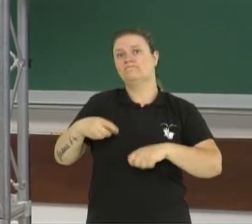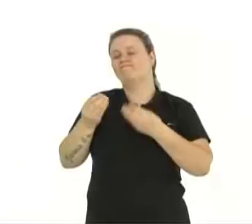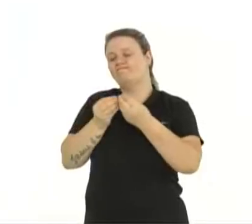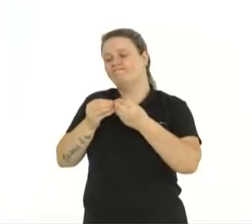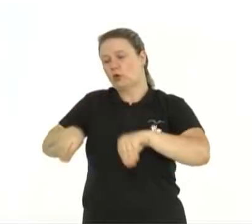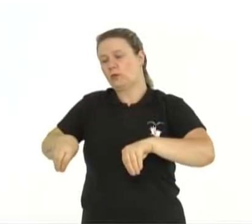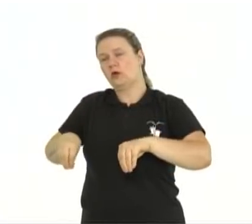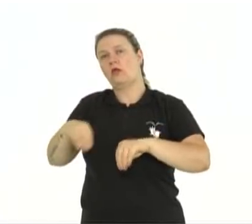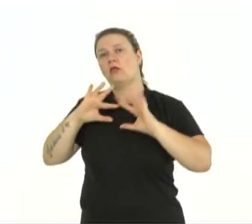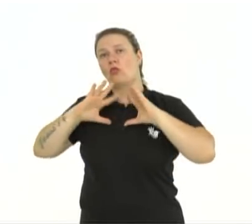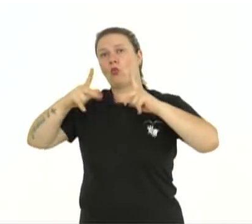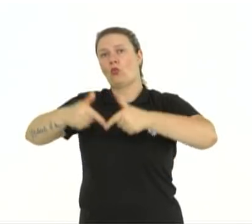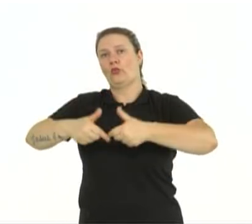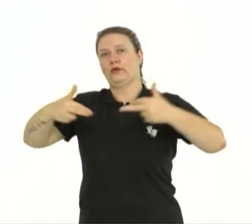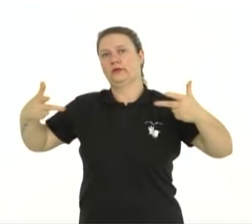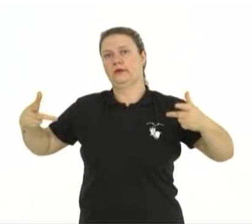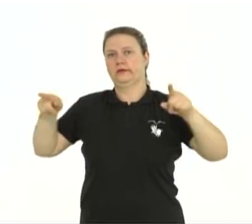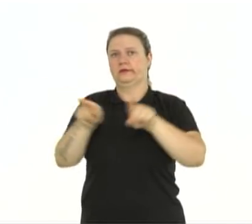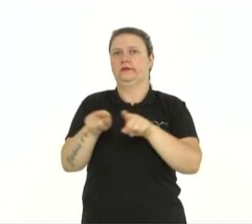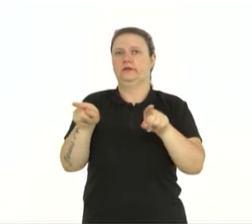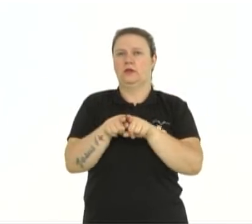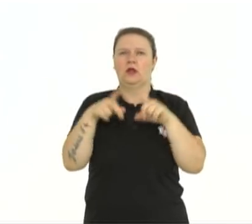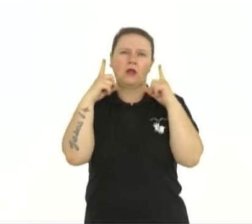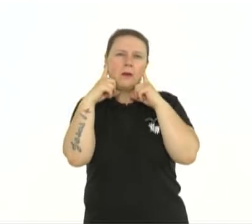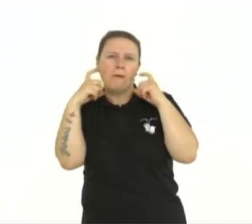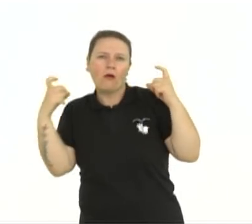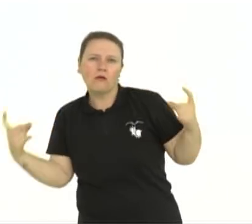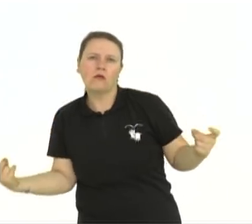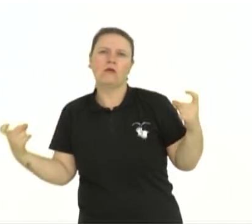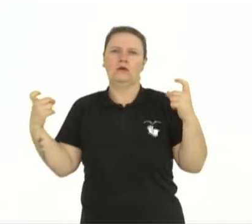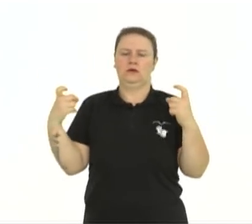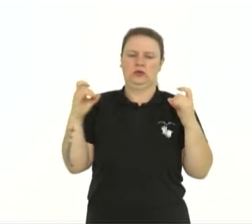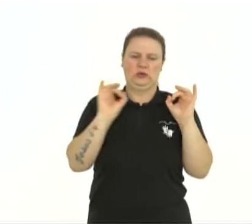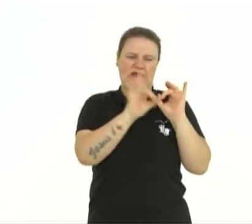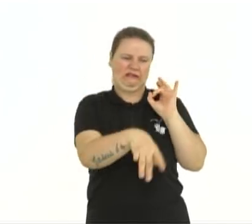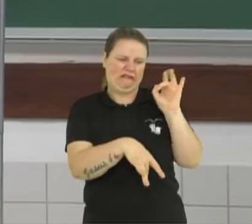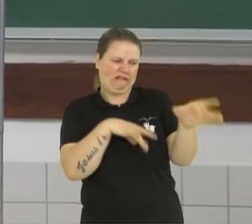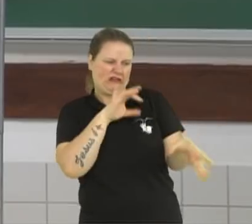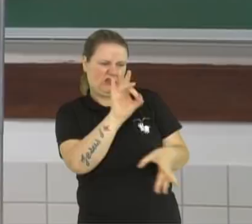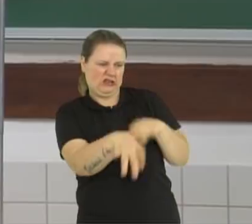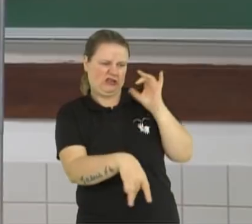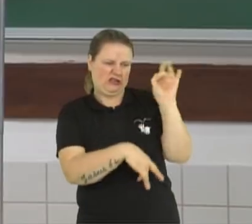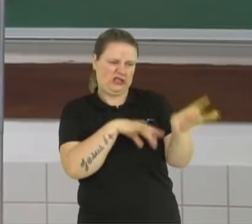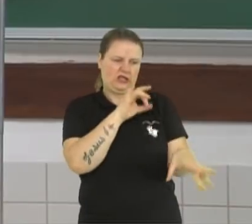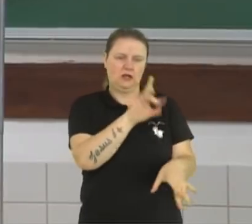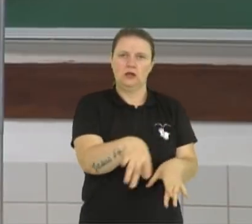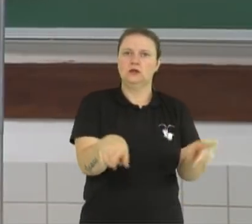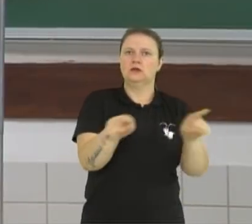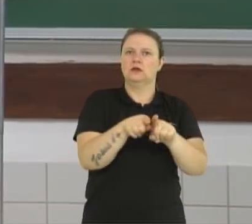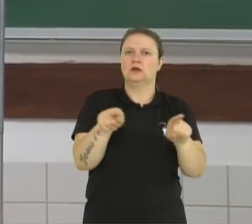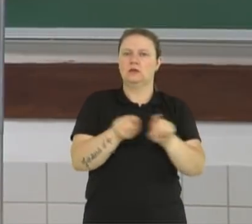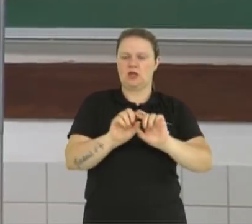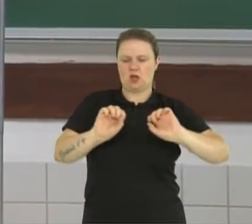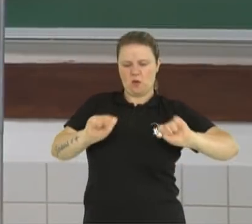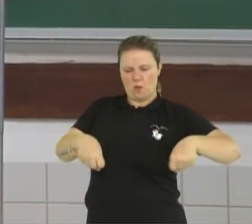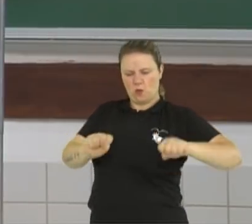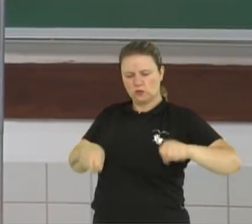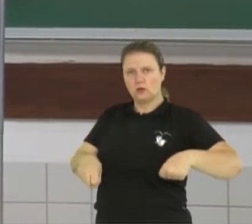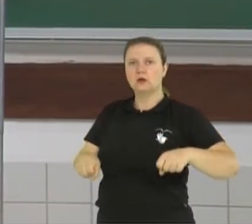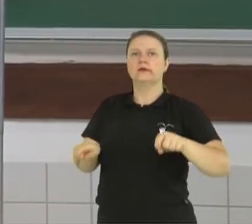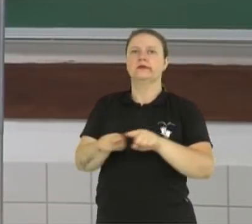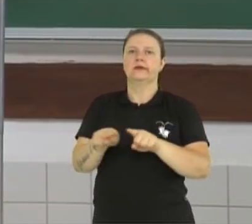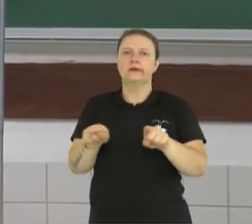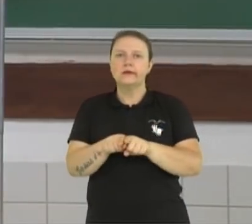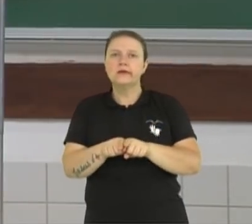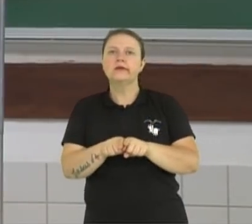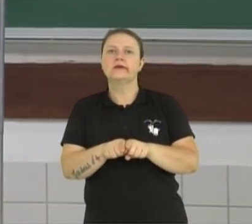A poluição, que é o barulho, o lixo, a emissão de gases, o petróleo, né, como o motocross usa, né, o petróleo, a gasolina, o